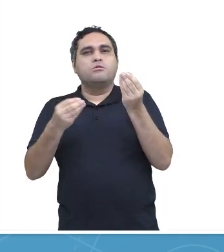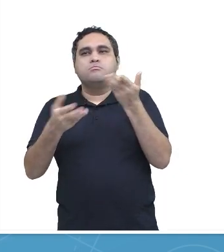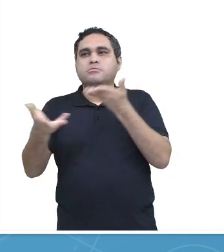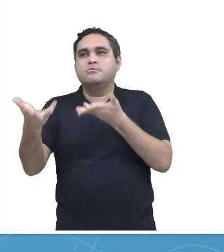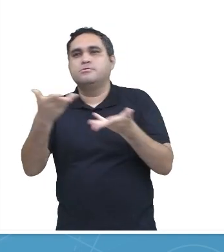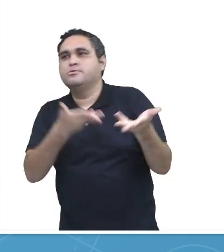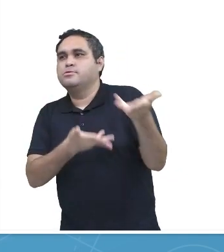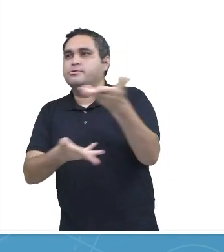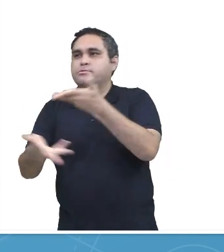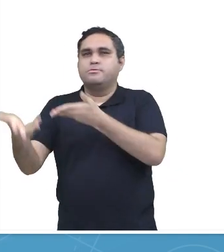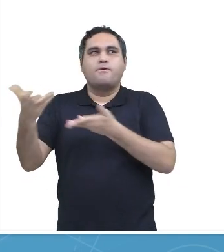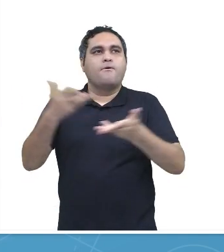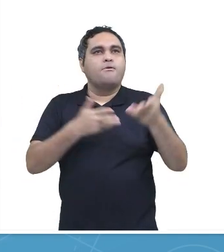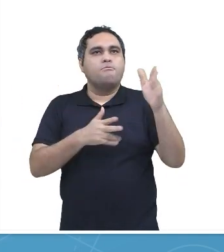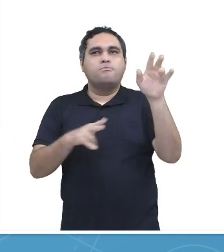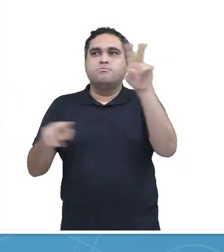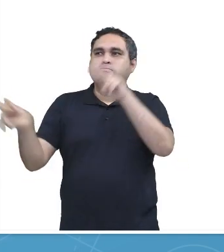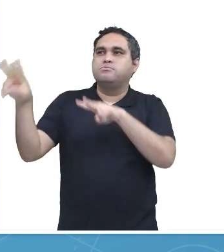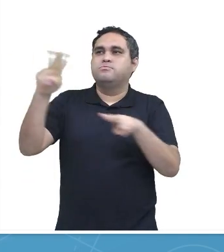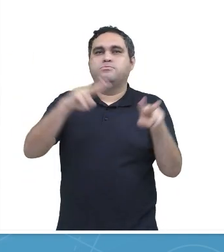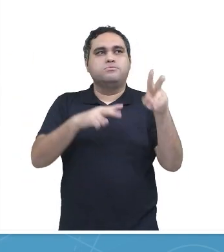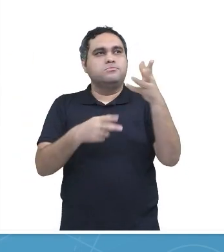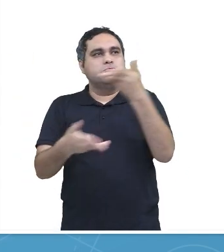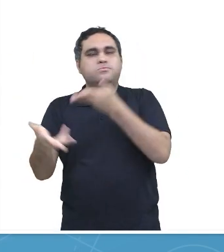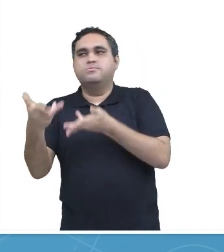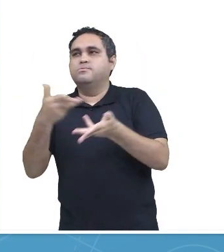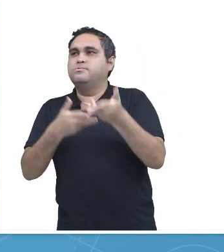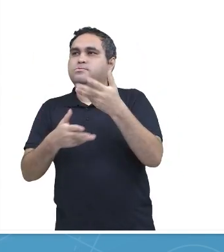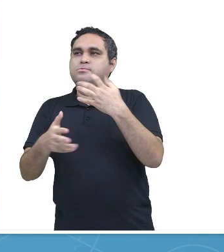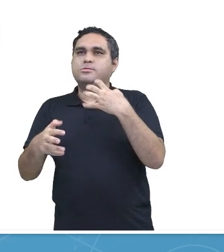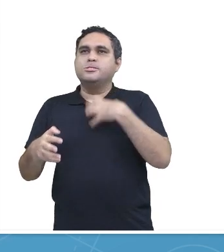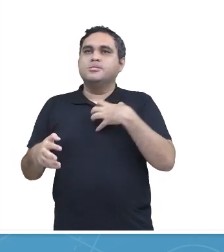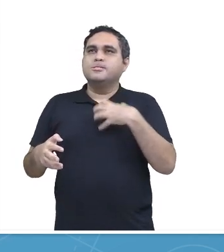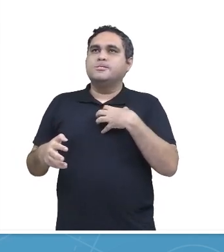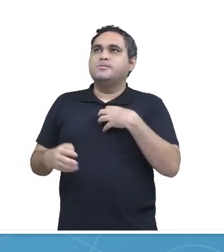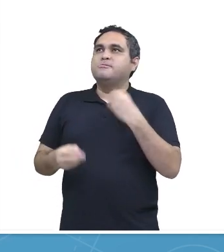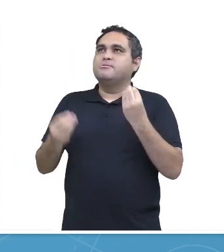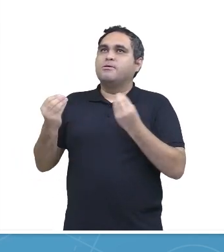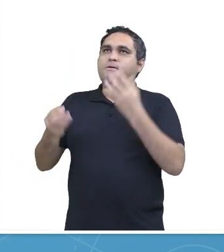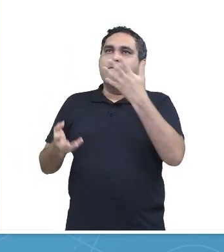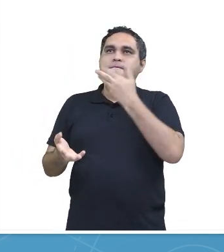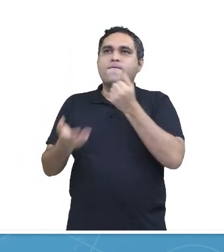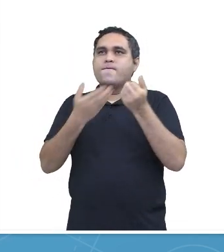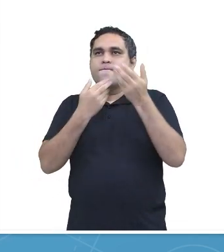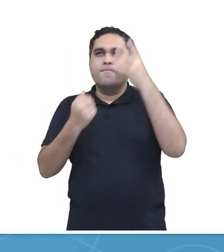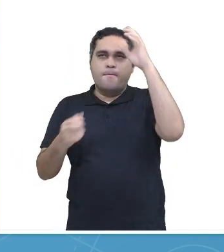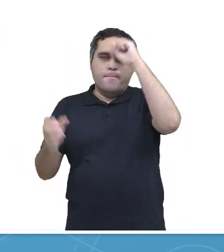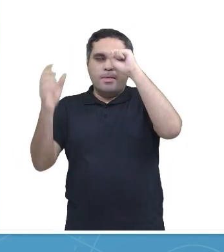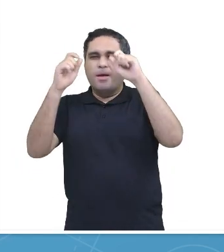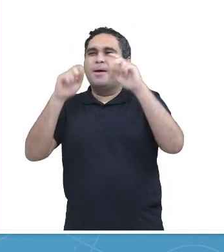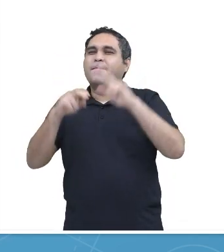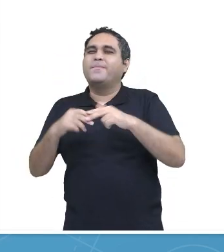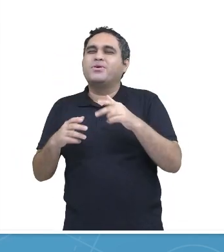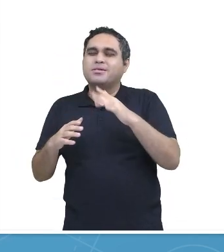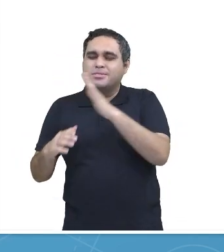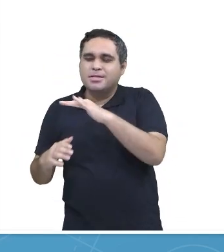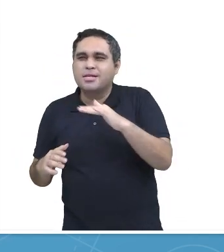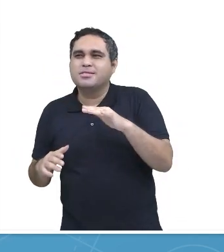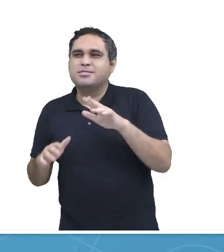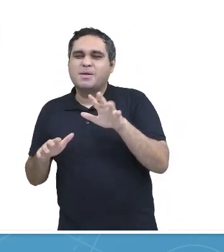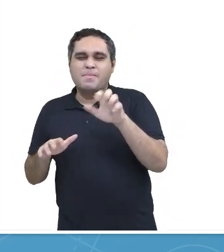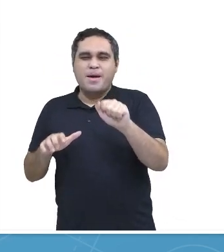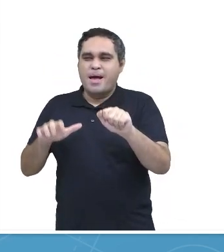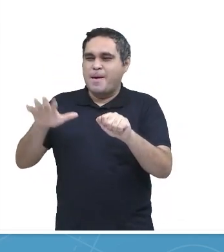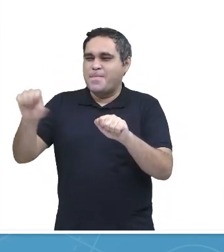seus sentidos, certo? Então, a criança vai... Por isso que ela precisa tocar em tudo, por isso que a criança